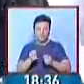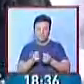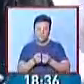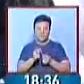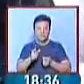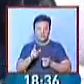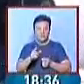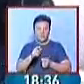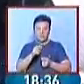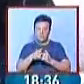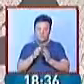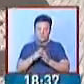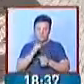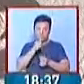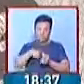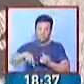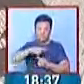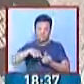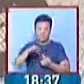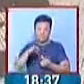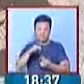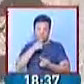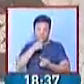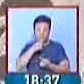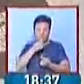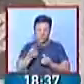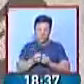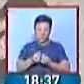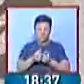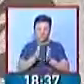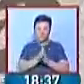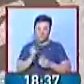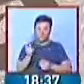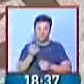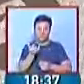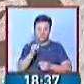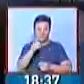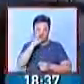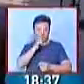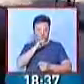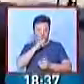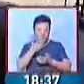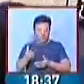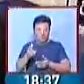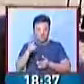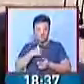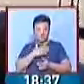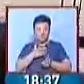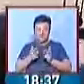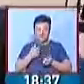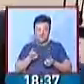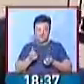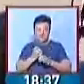seja, aqueles que andam por Faro e arredores. São 28 ao todo. Usa quem quiser, mas a empresa que gera estes